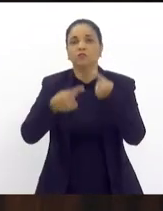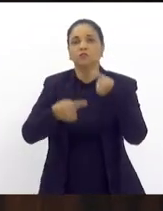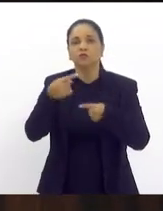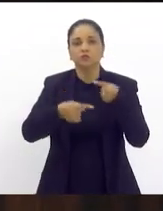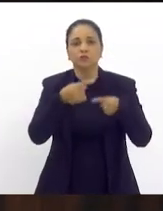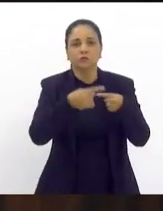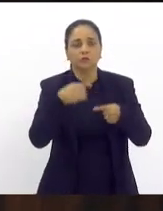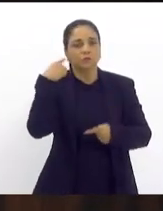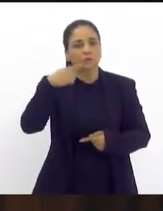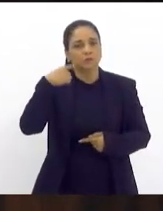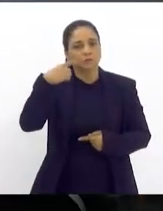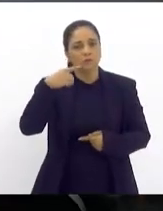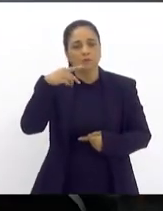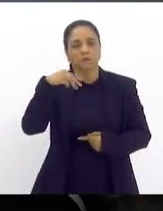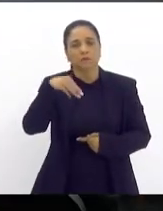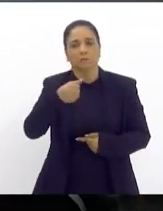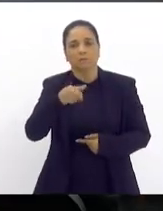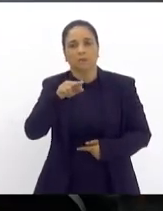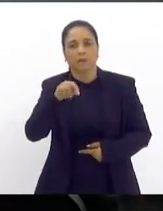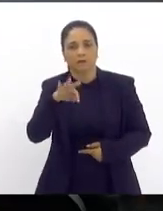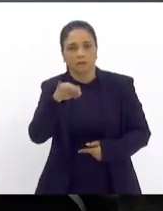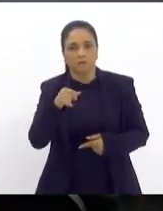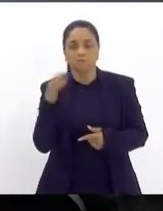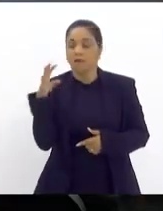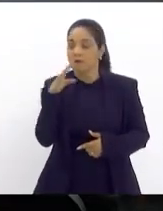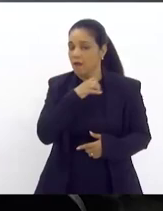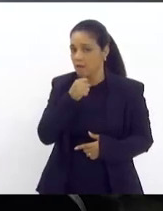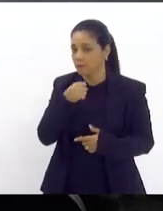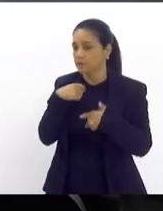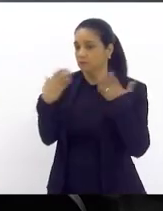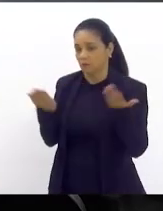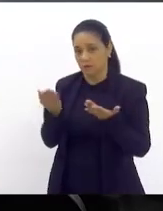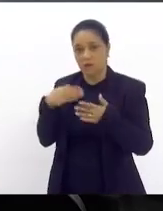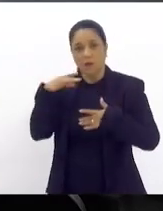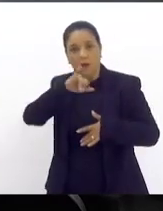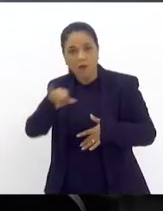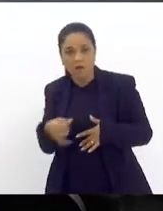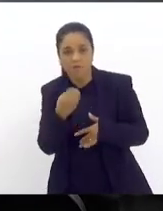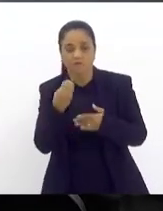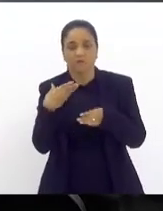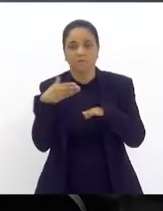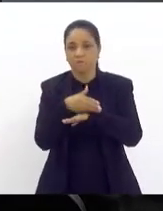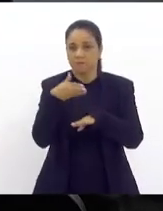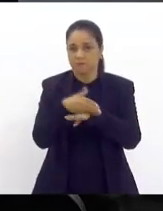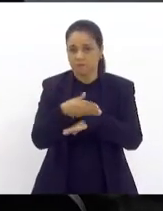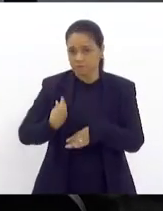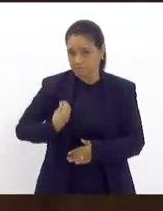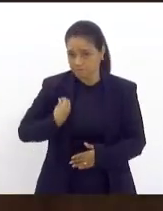Rocha rapidamente aproveitando aqui a presença do deputado